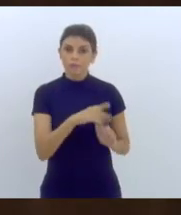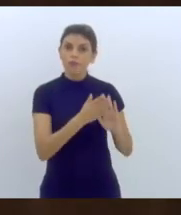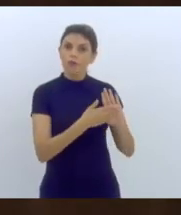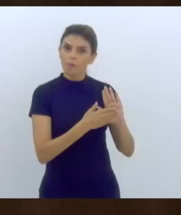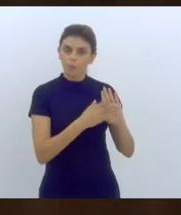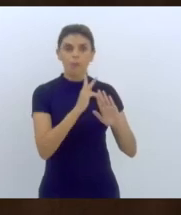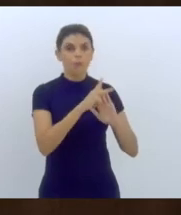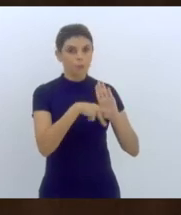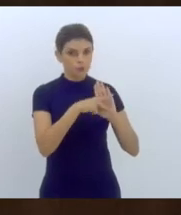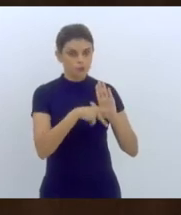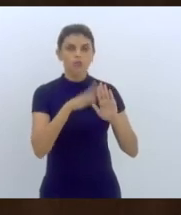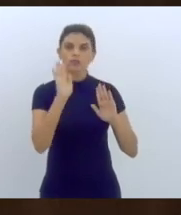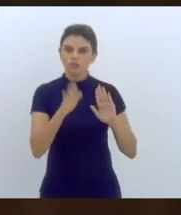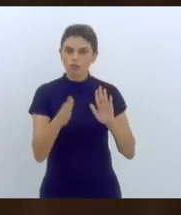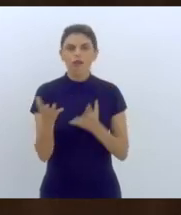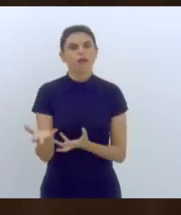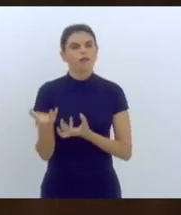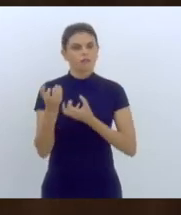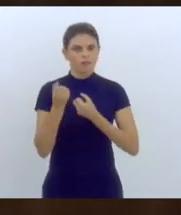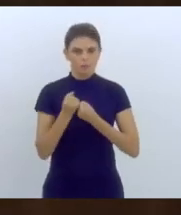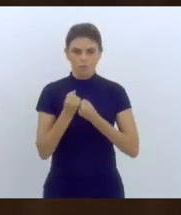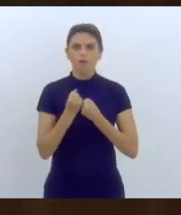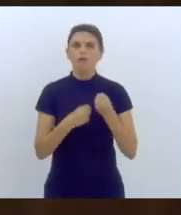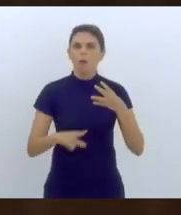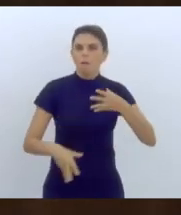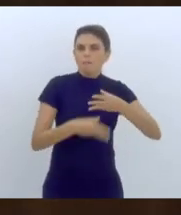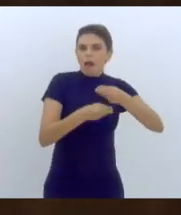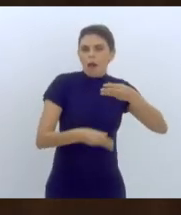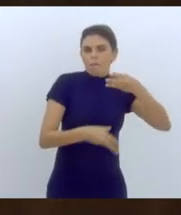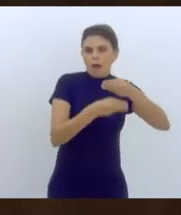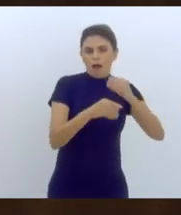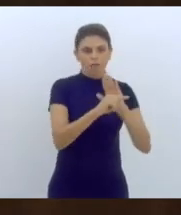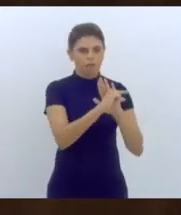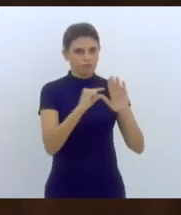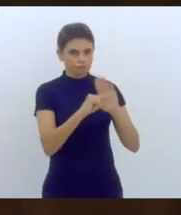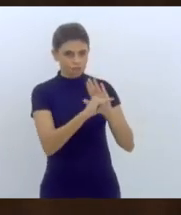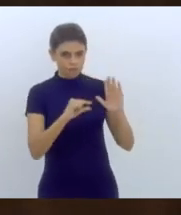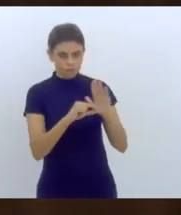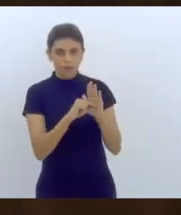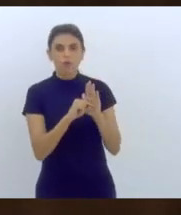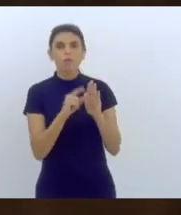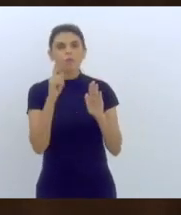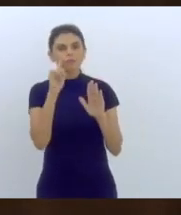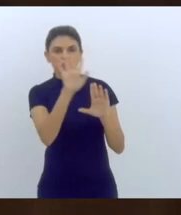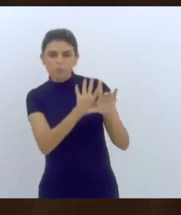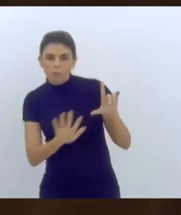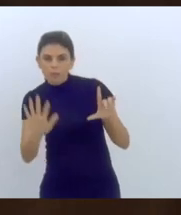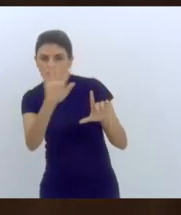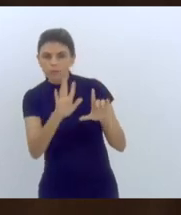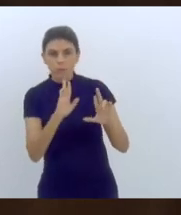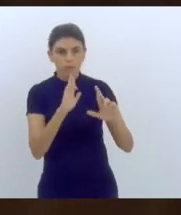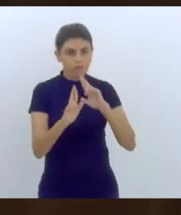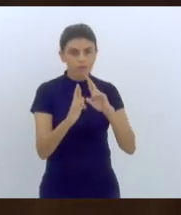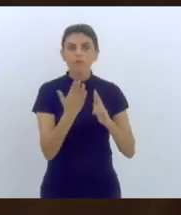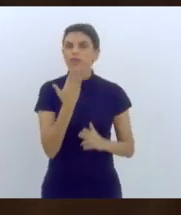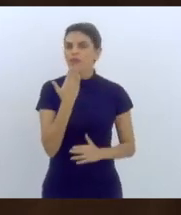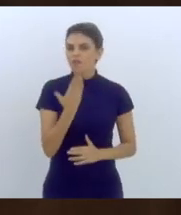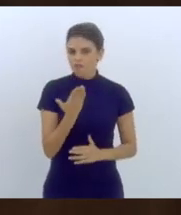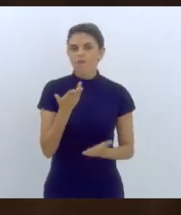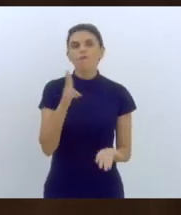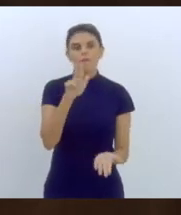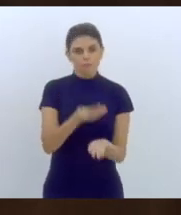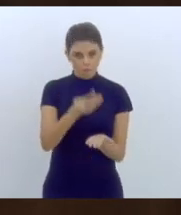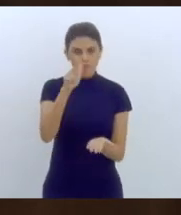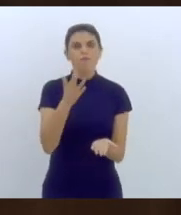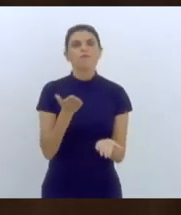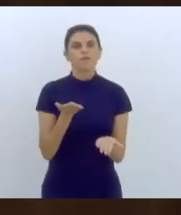já foi à pauta, recebeu emendas e o parecer sobre as emendas de plenário. Favorável, com